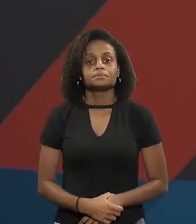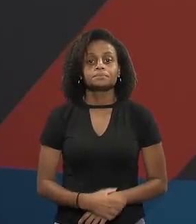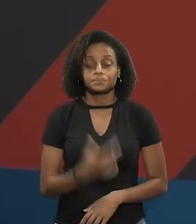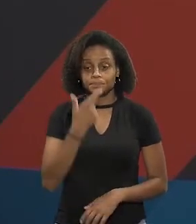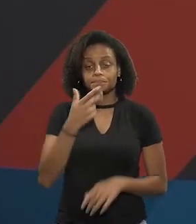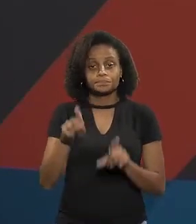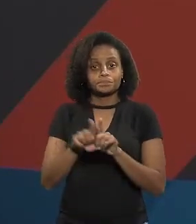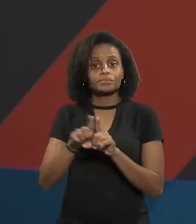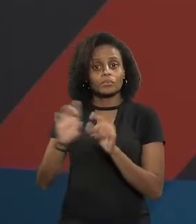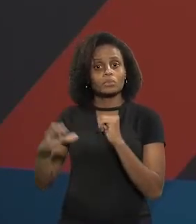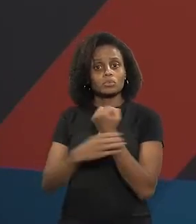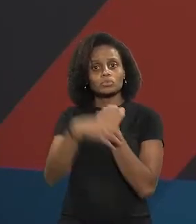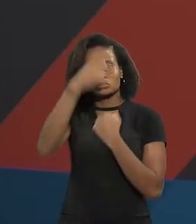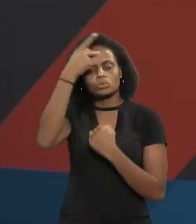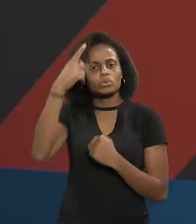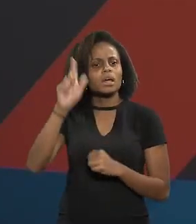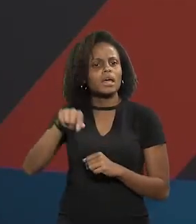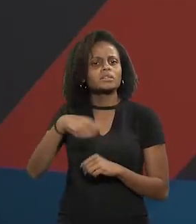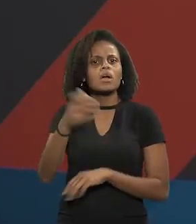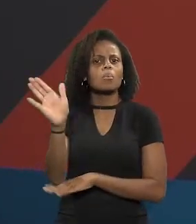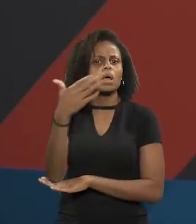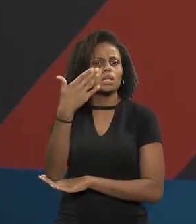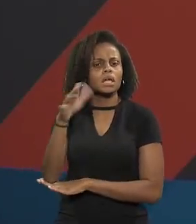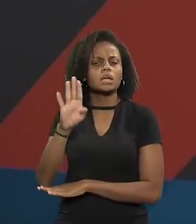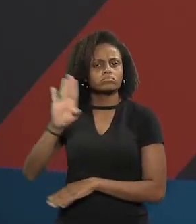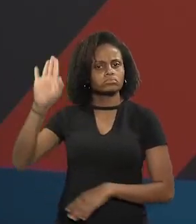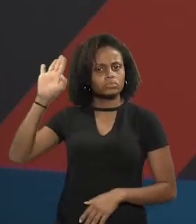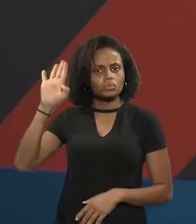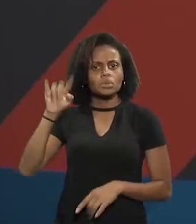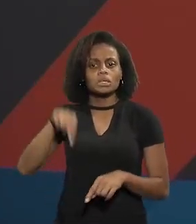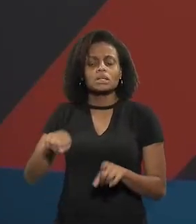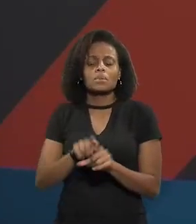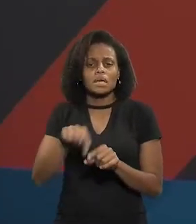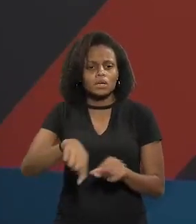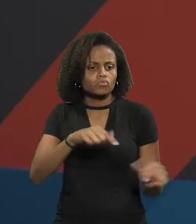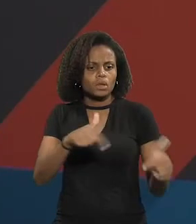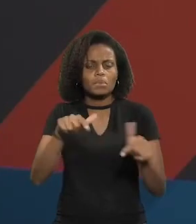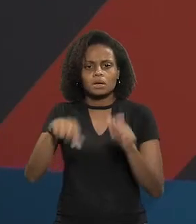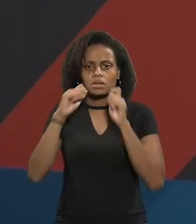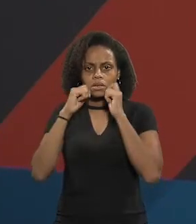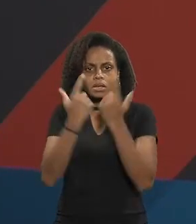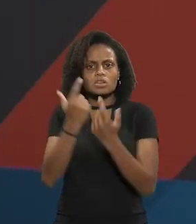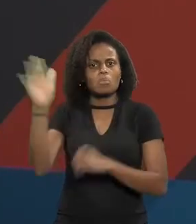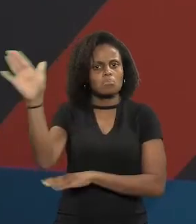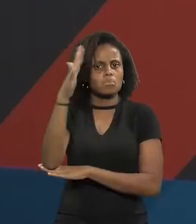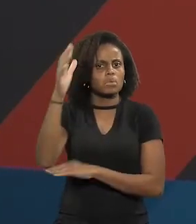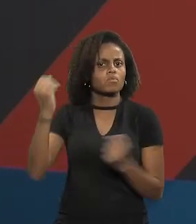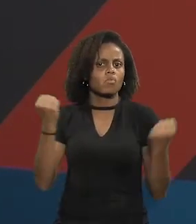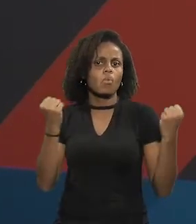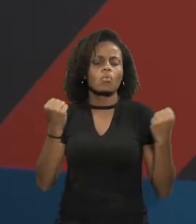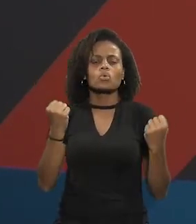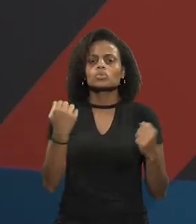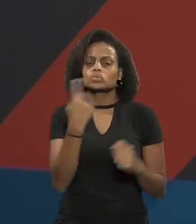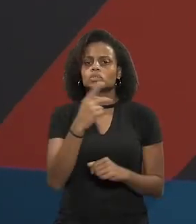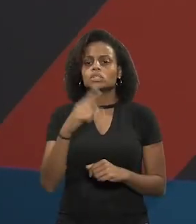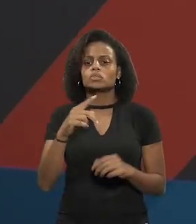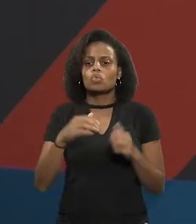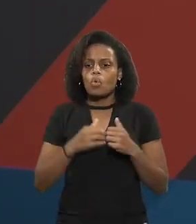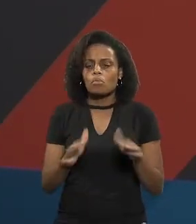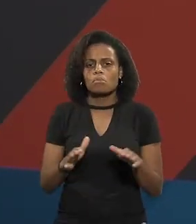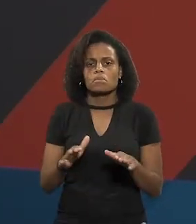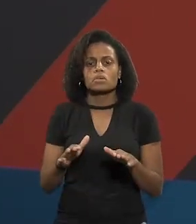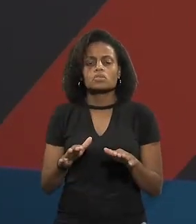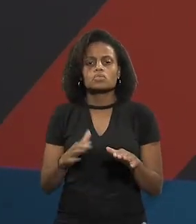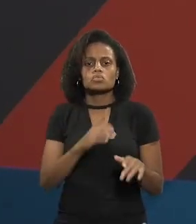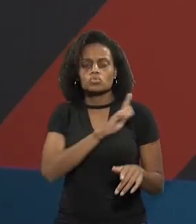Essa tem sido uma bandeira, foi uma bandeira durante a sua campanha. Sim. E aqui no seu mandato da Alerj é uma bandeira bem forte do senhor. No início do